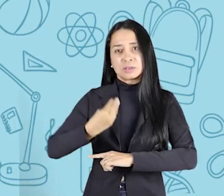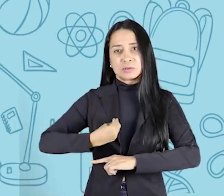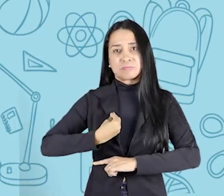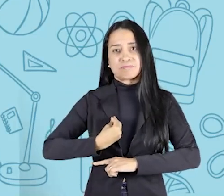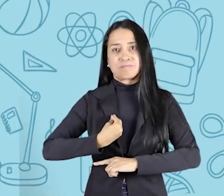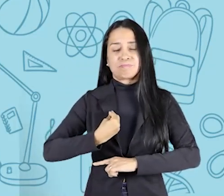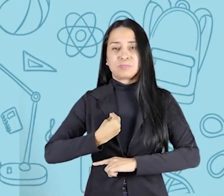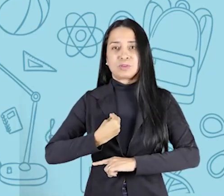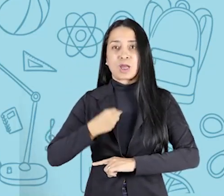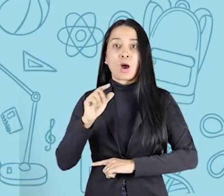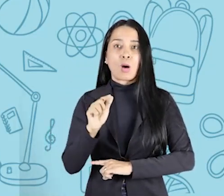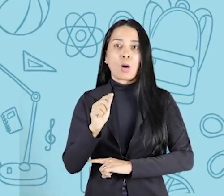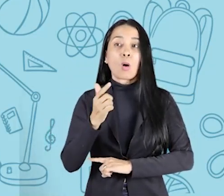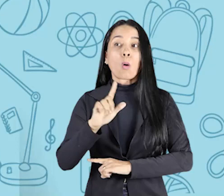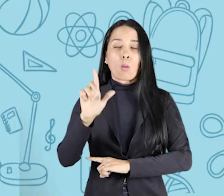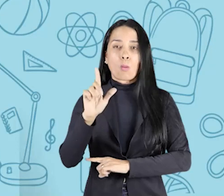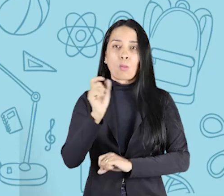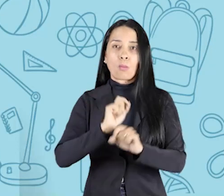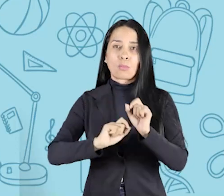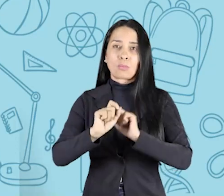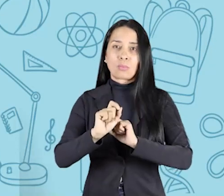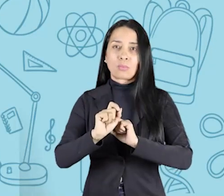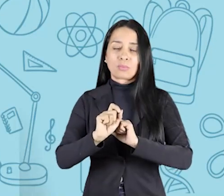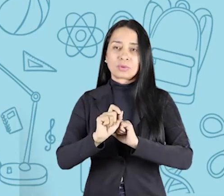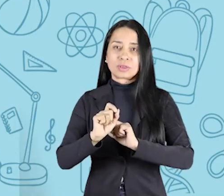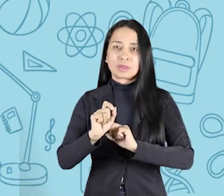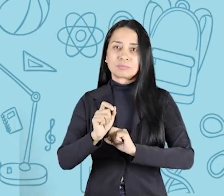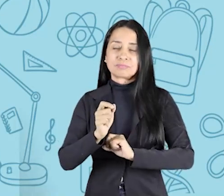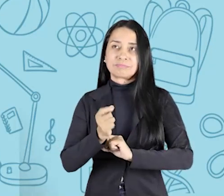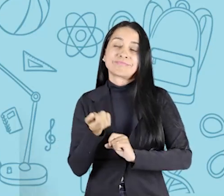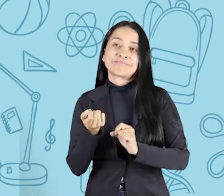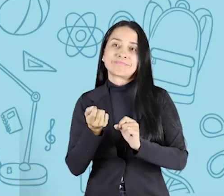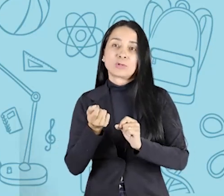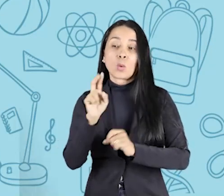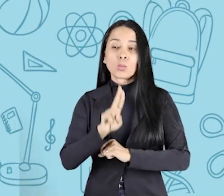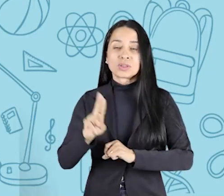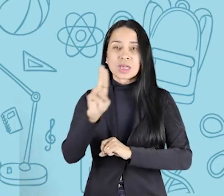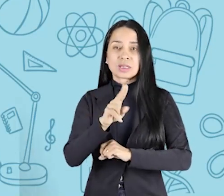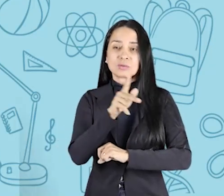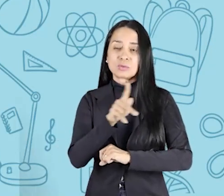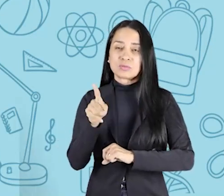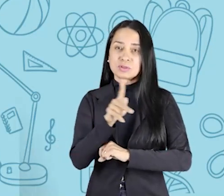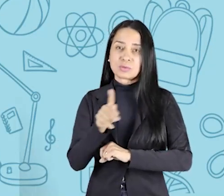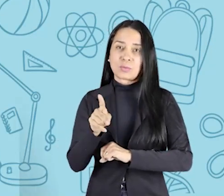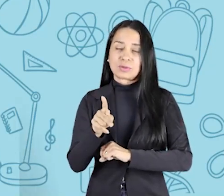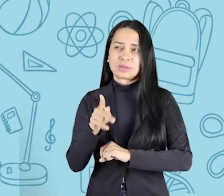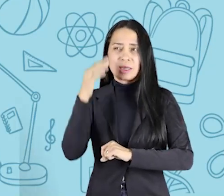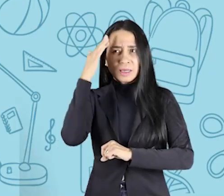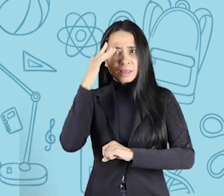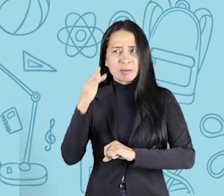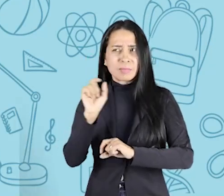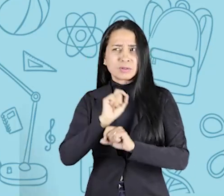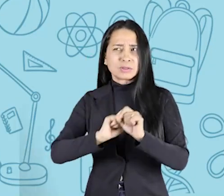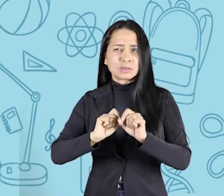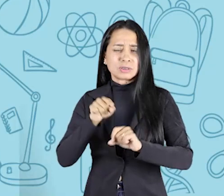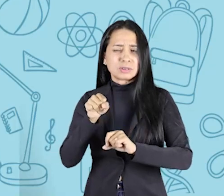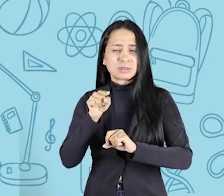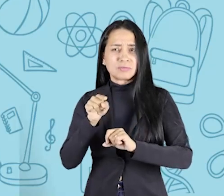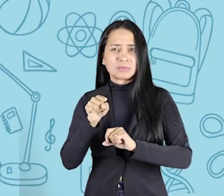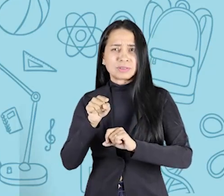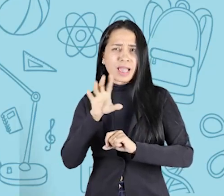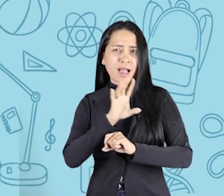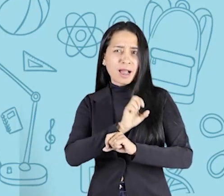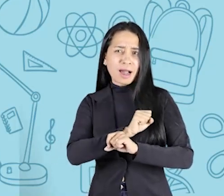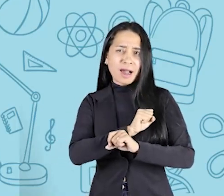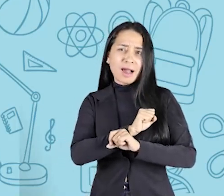Outra muito interessante, também muito comentada pelos nossos colegas da área. Imagina que você adora jogar futebol